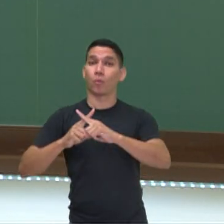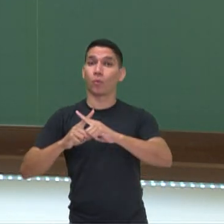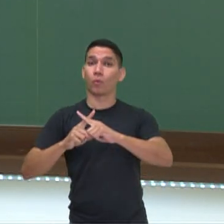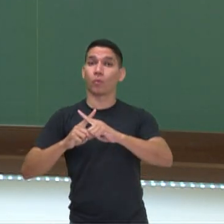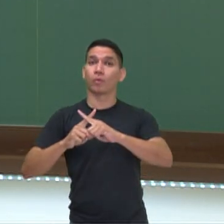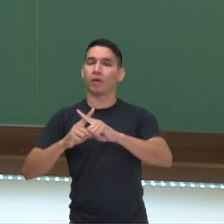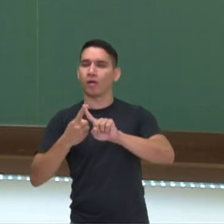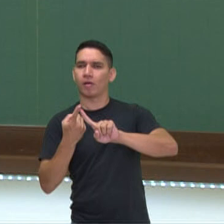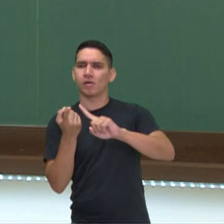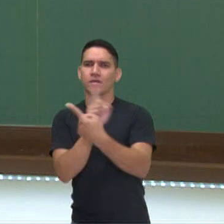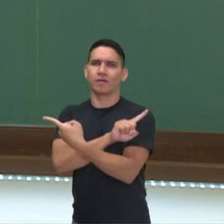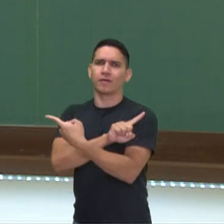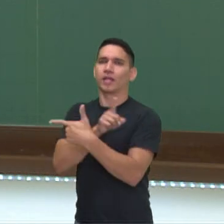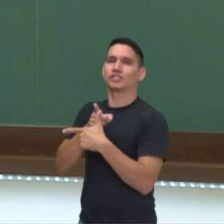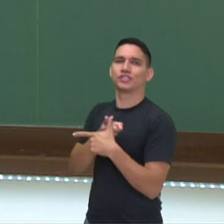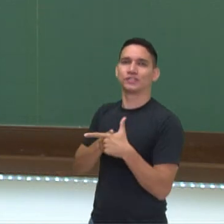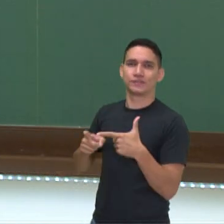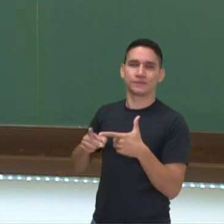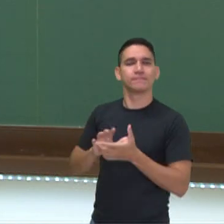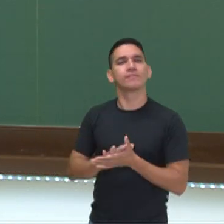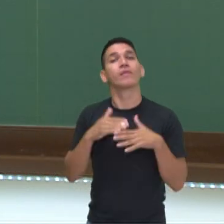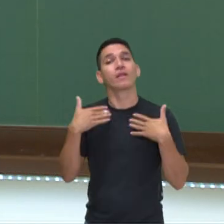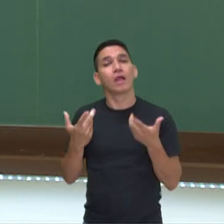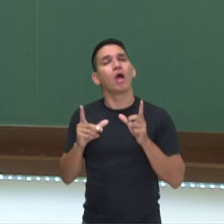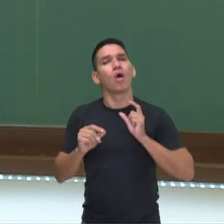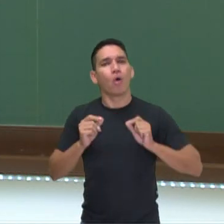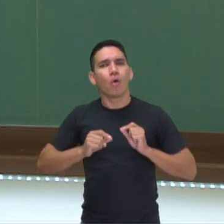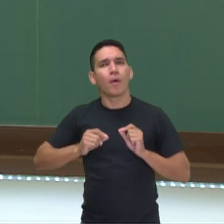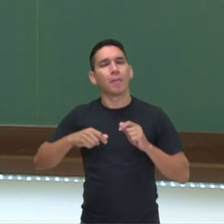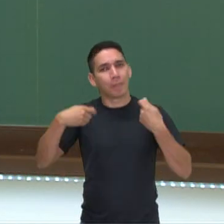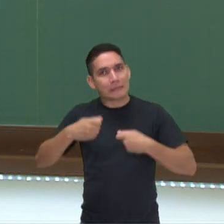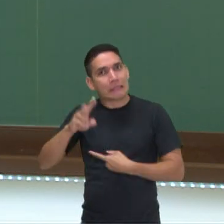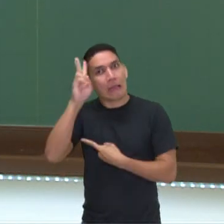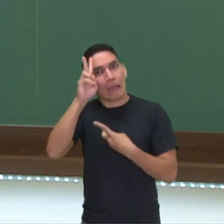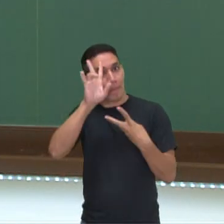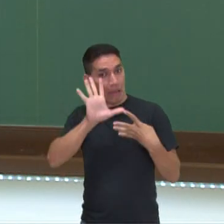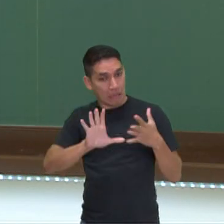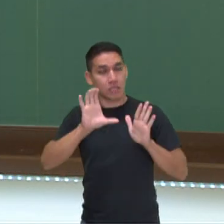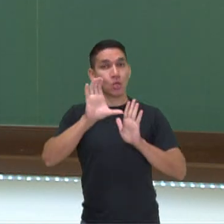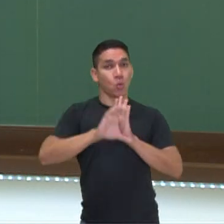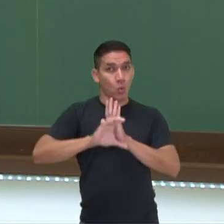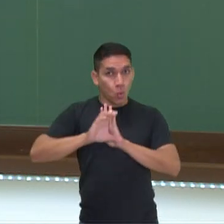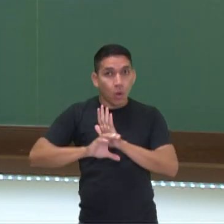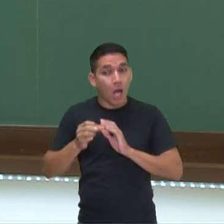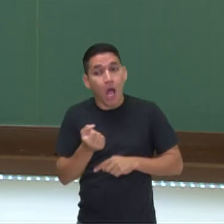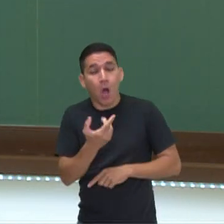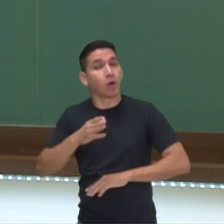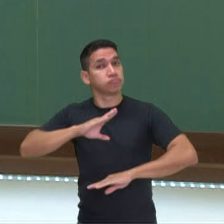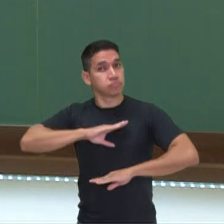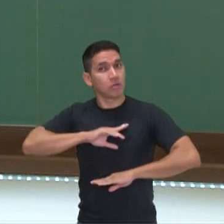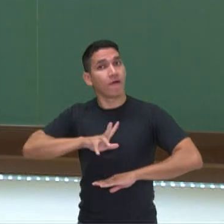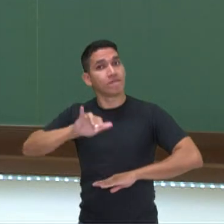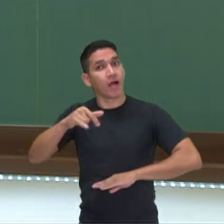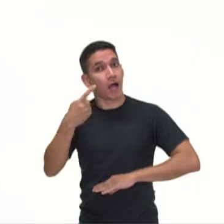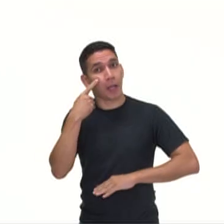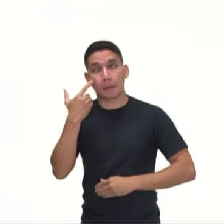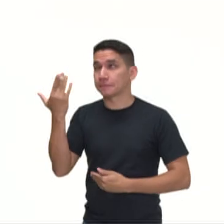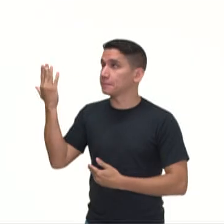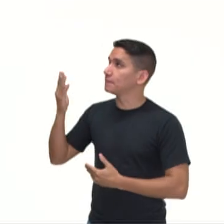Tão vamos lembrar nesse conceito para resolver algumas situações que vão aparecer de agora em diante